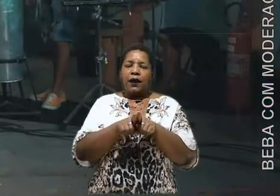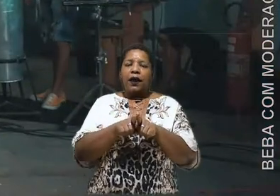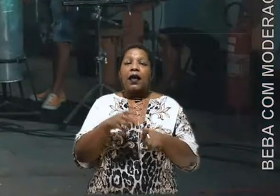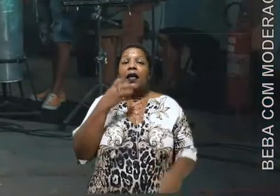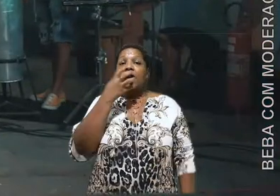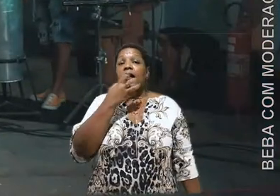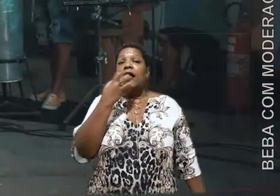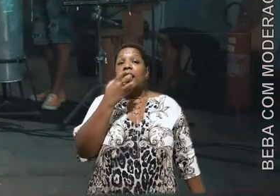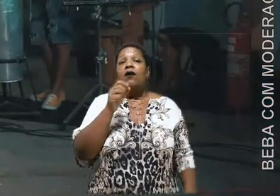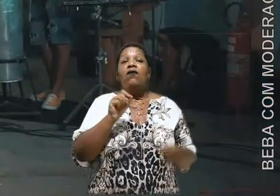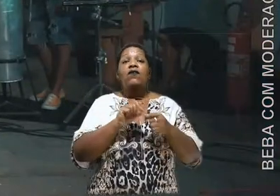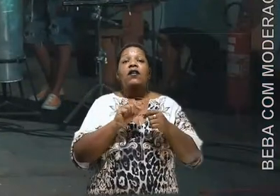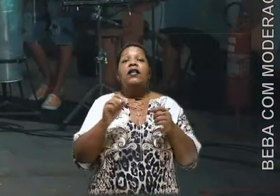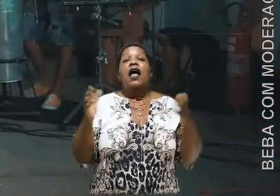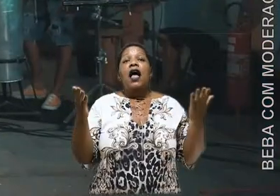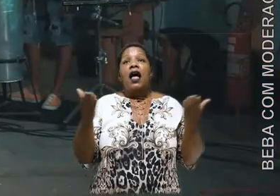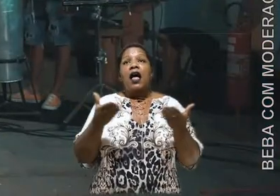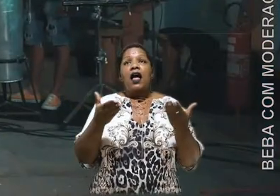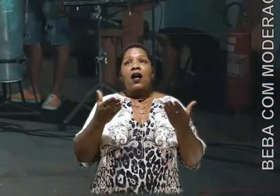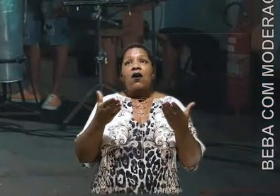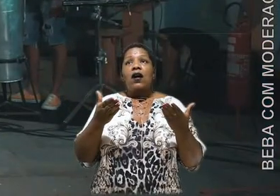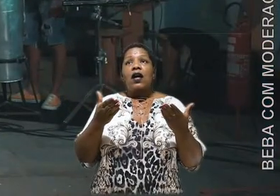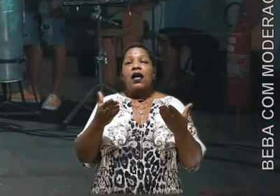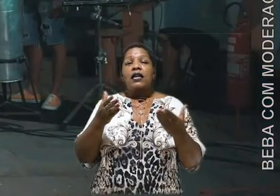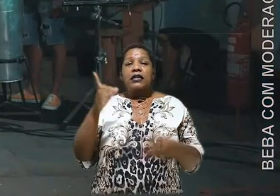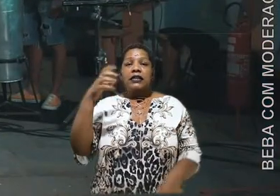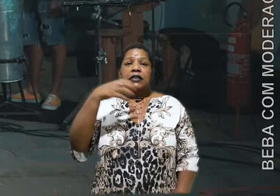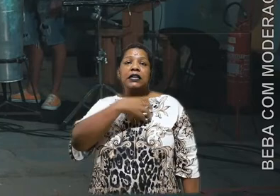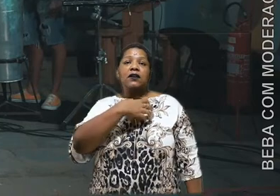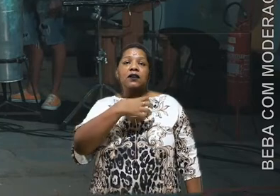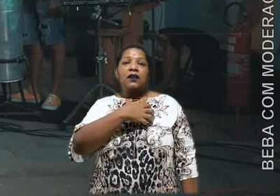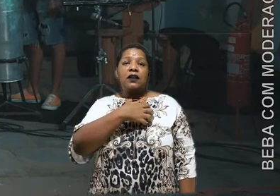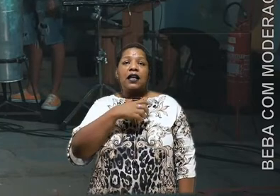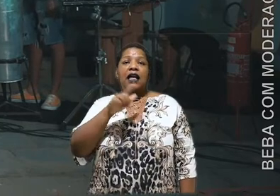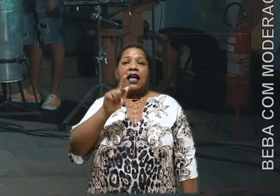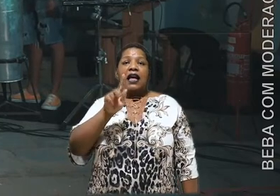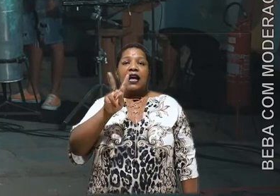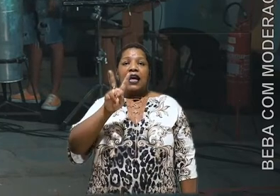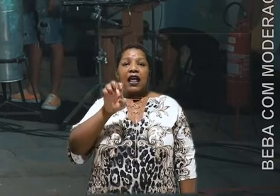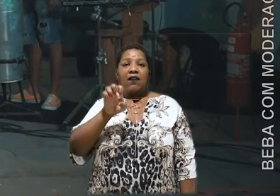que a gente vai fazer agora é com uma banda lá em casa